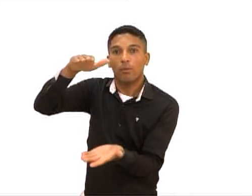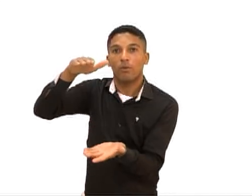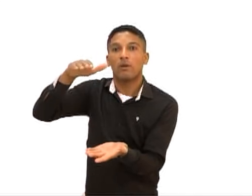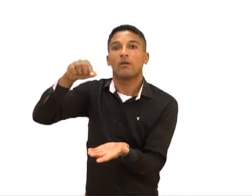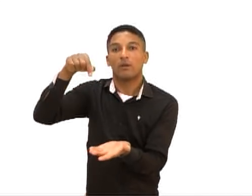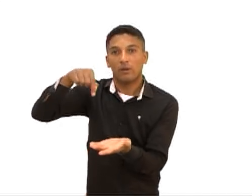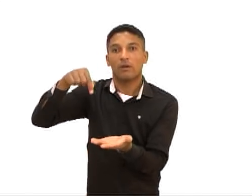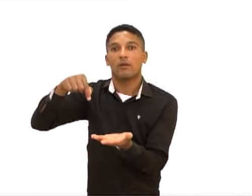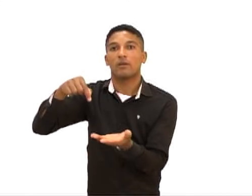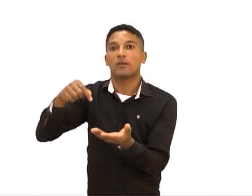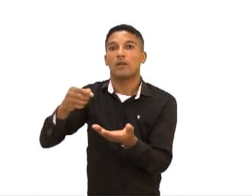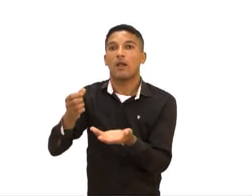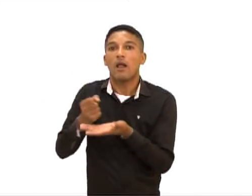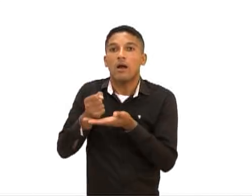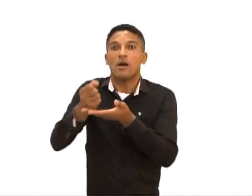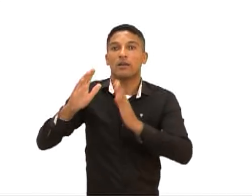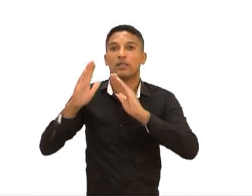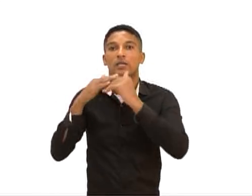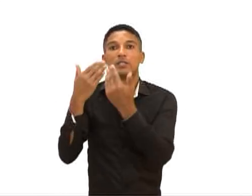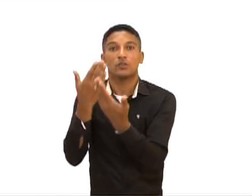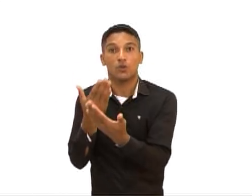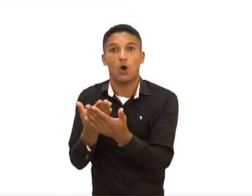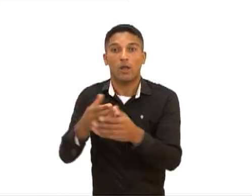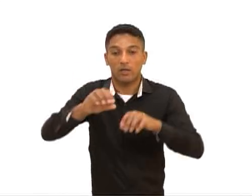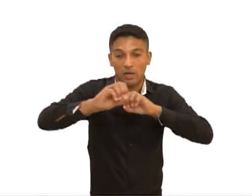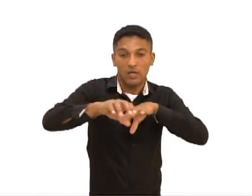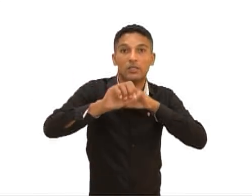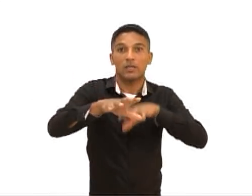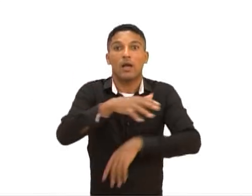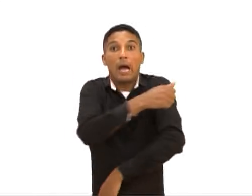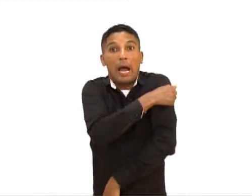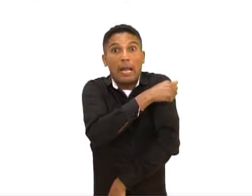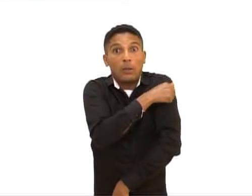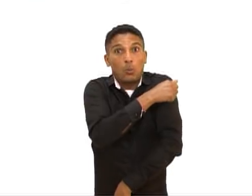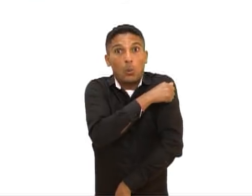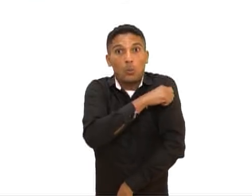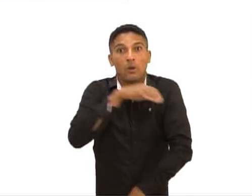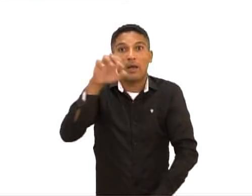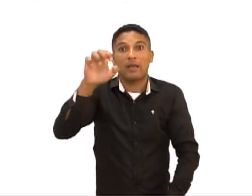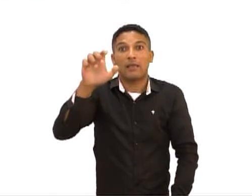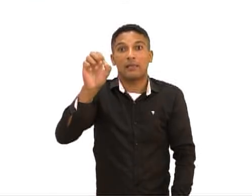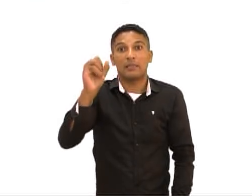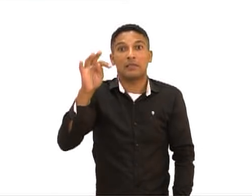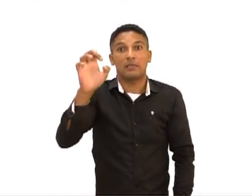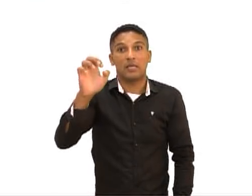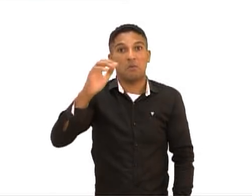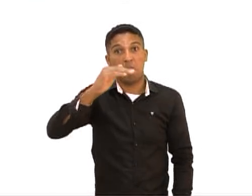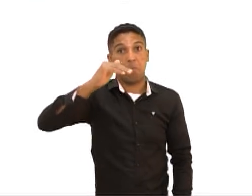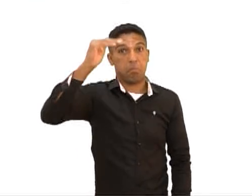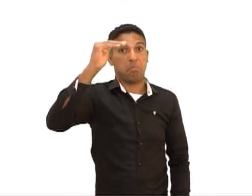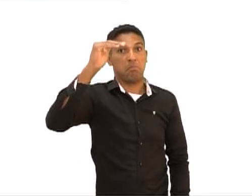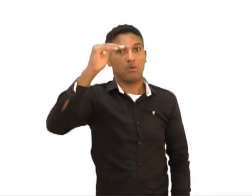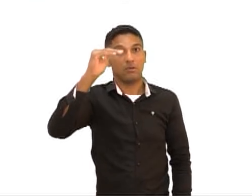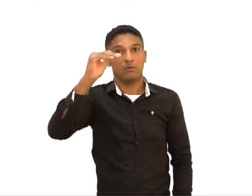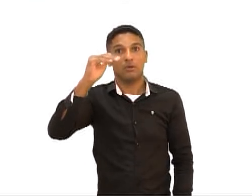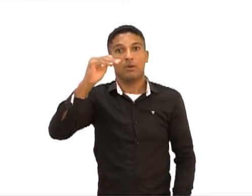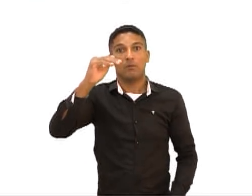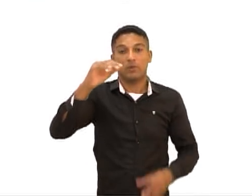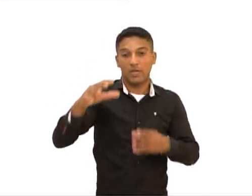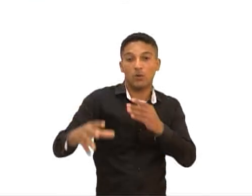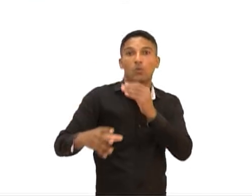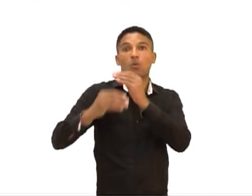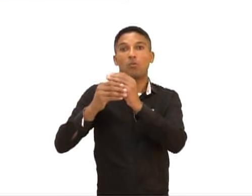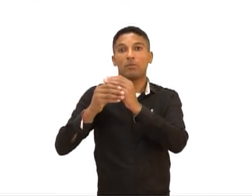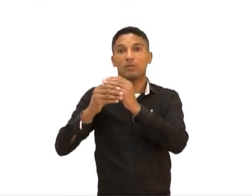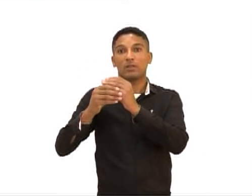escritos sobretudo para os alunos das escolas de elite, procuram complementar os ensinamentos não disponíveis nos